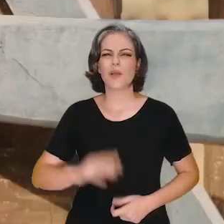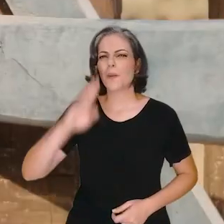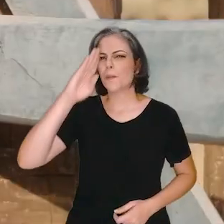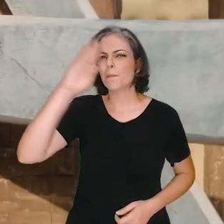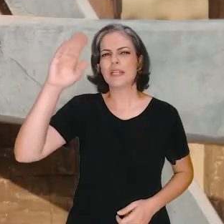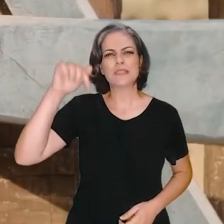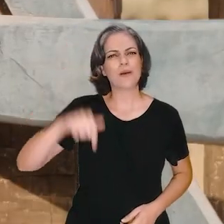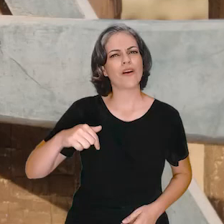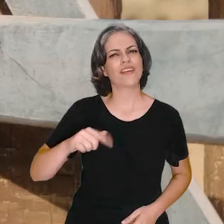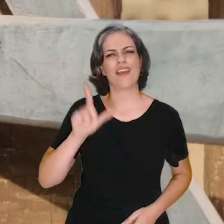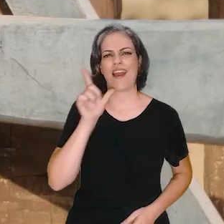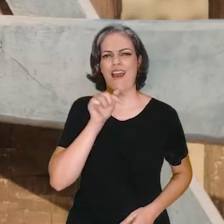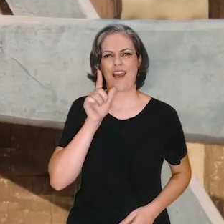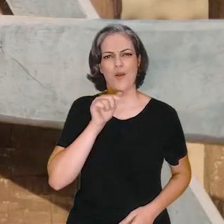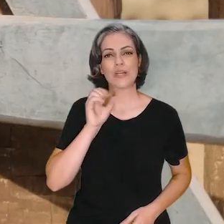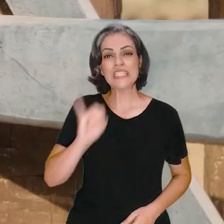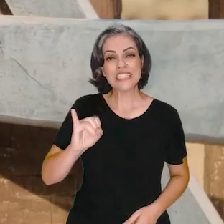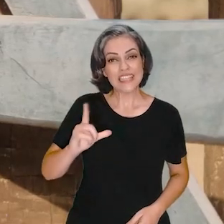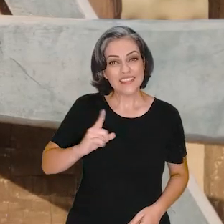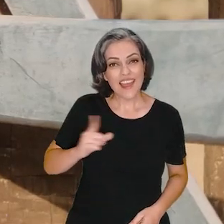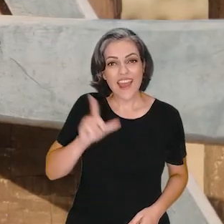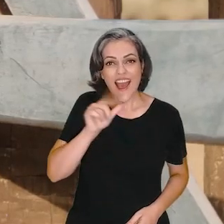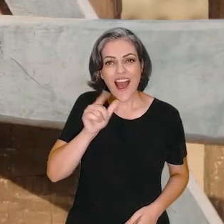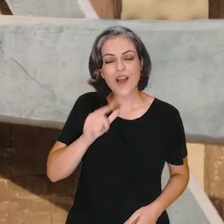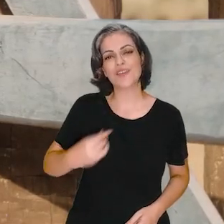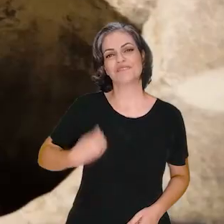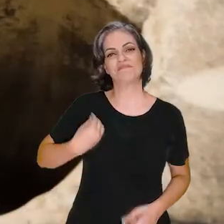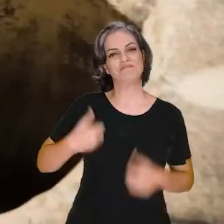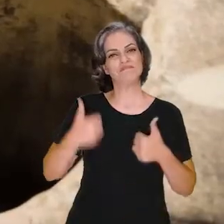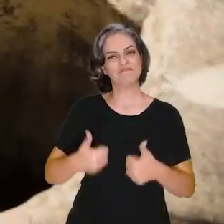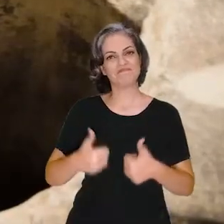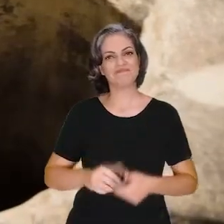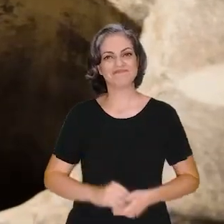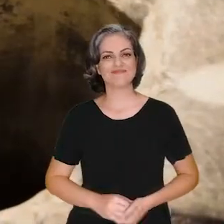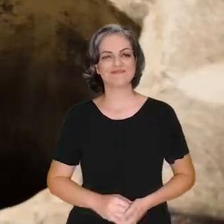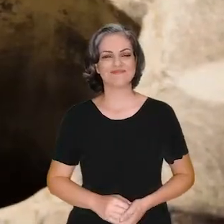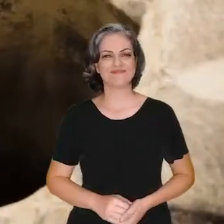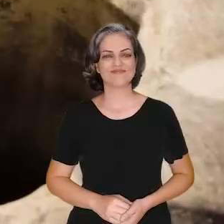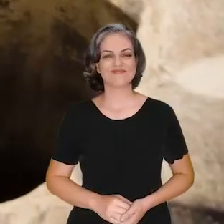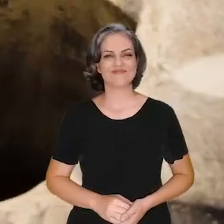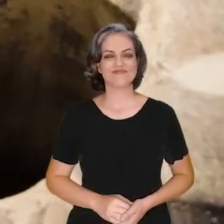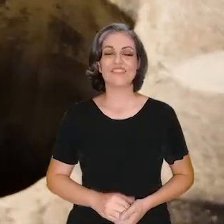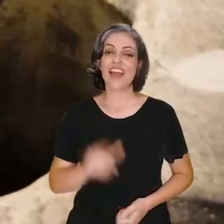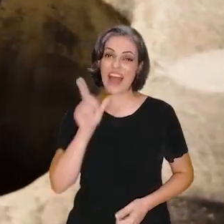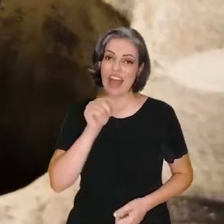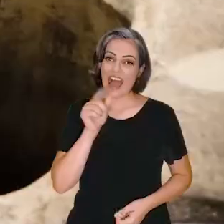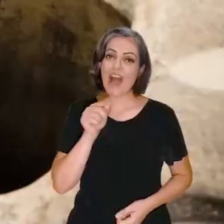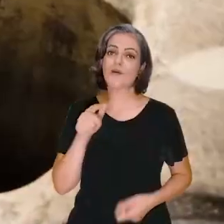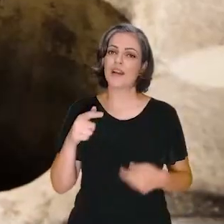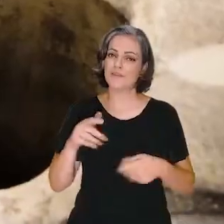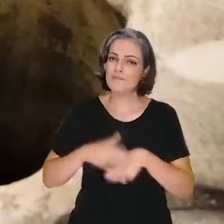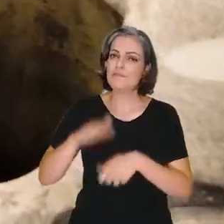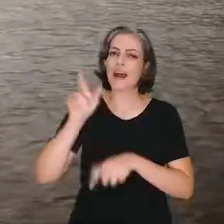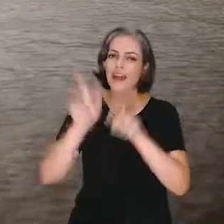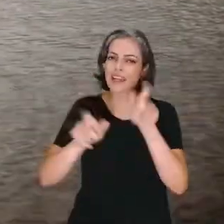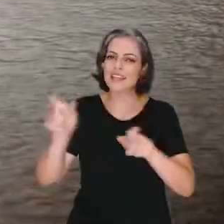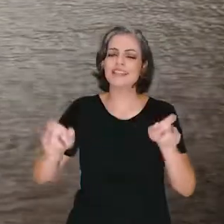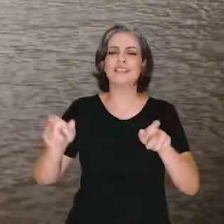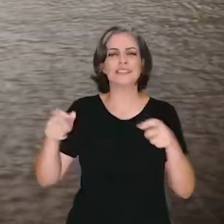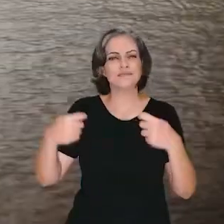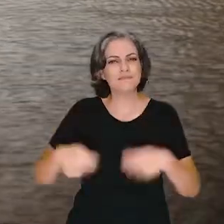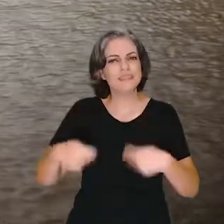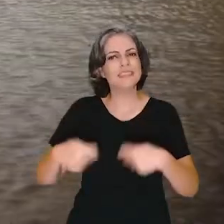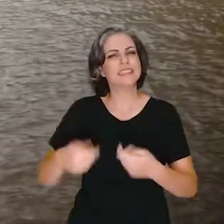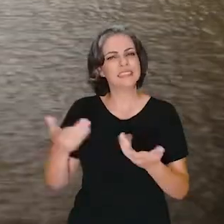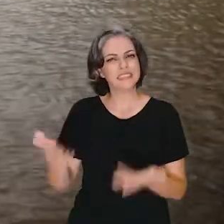O principal nosso que é água. Nós temos água e nós temos tudo, né? Além de levar água para quem mais precisa, a obra